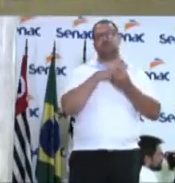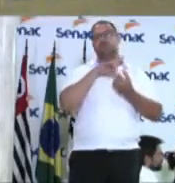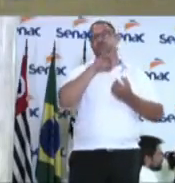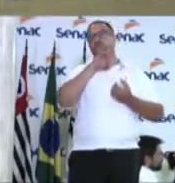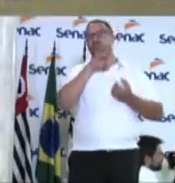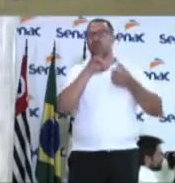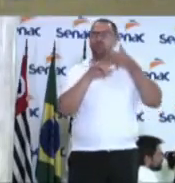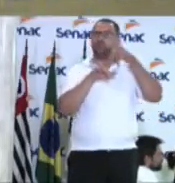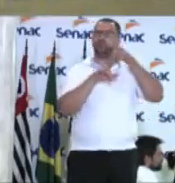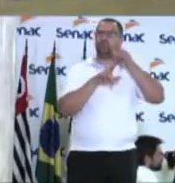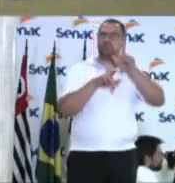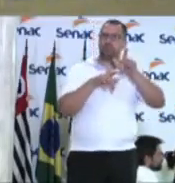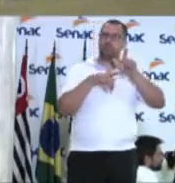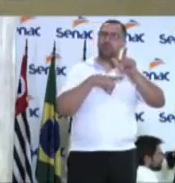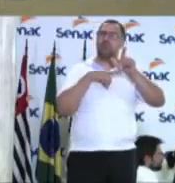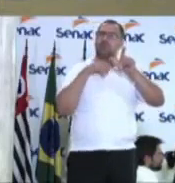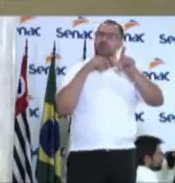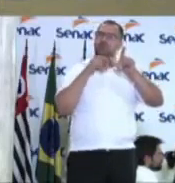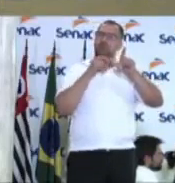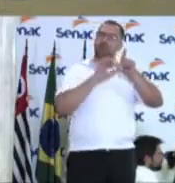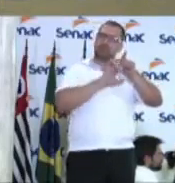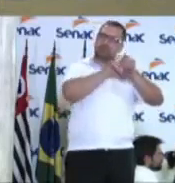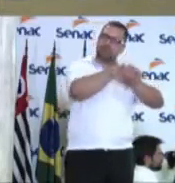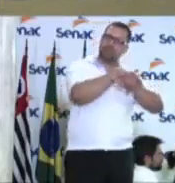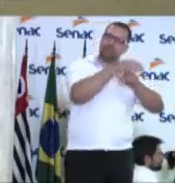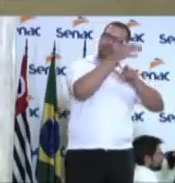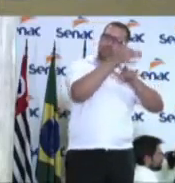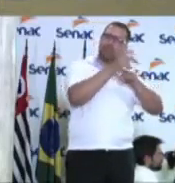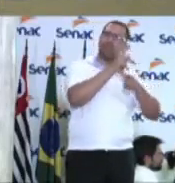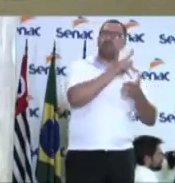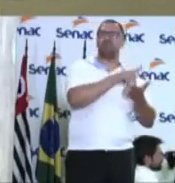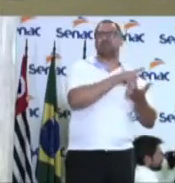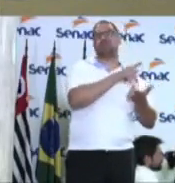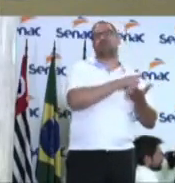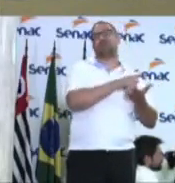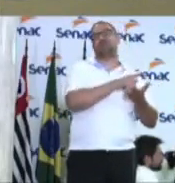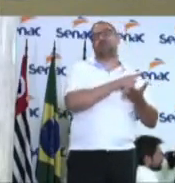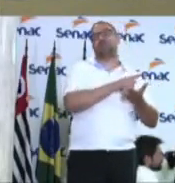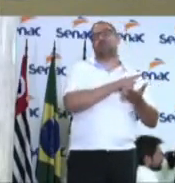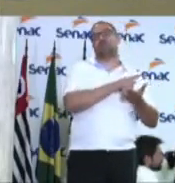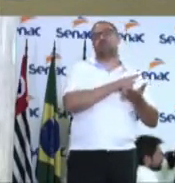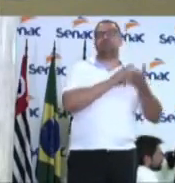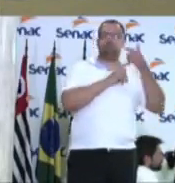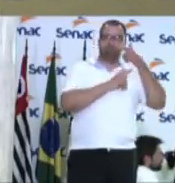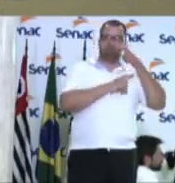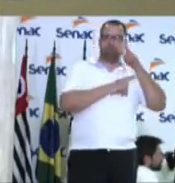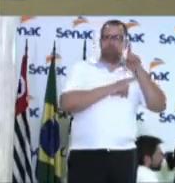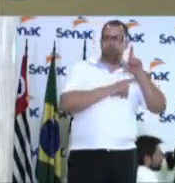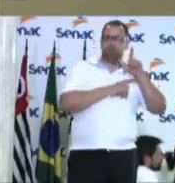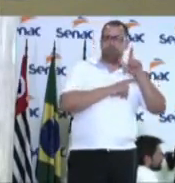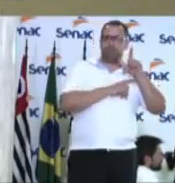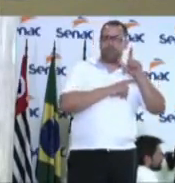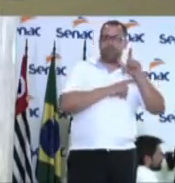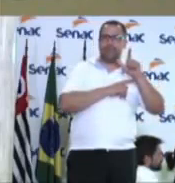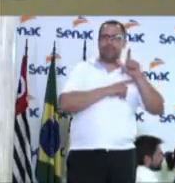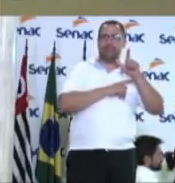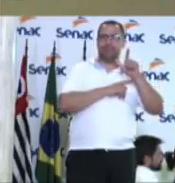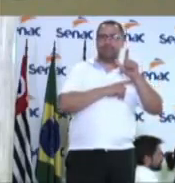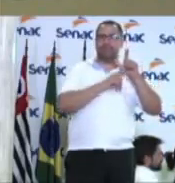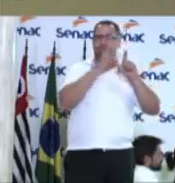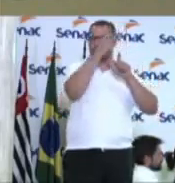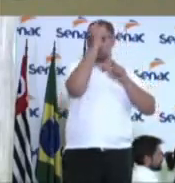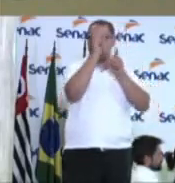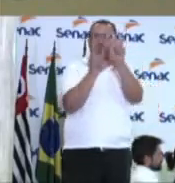só se ganha e se garante, a integridade, a verdade. E a verdade você só consegue através da humanidade, dos